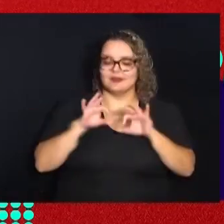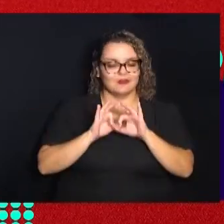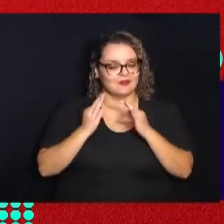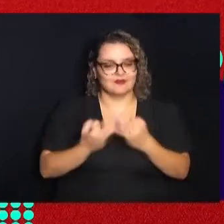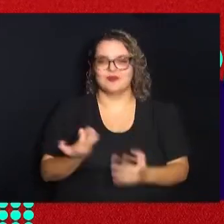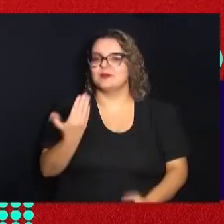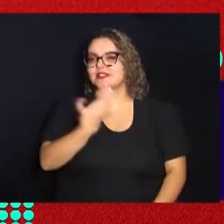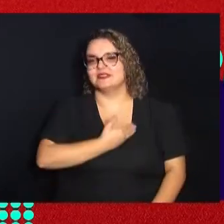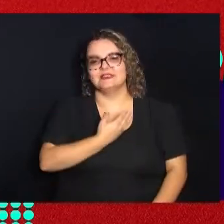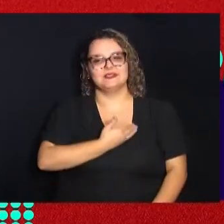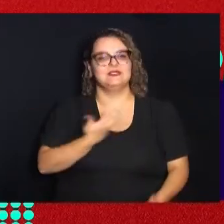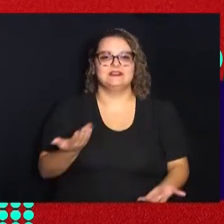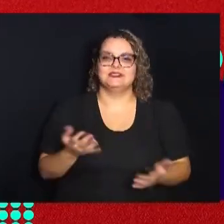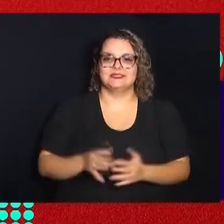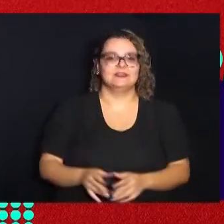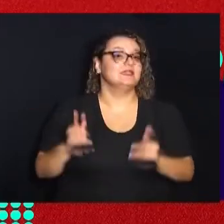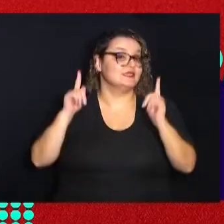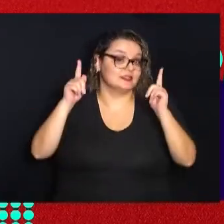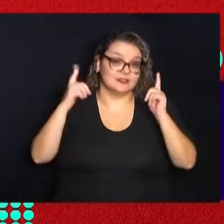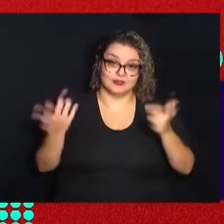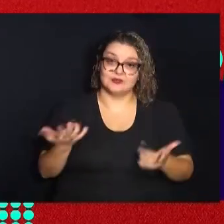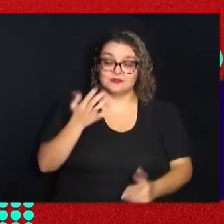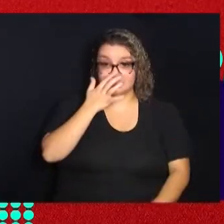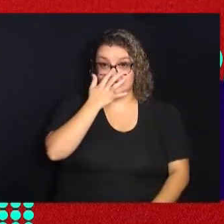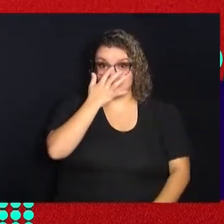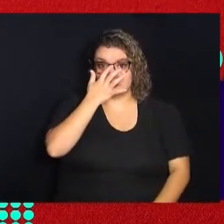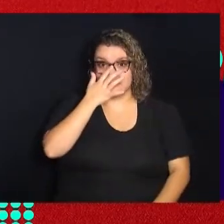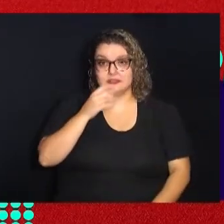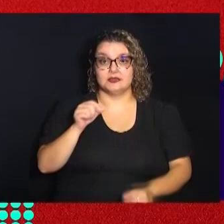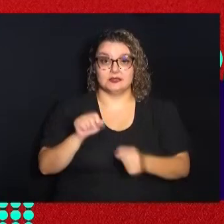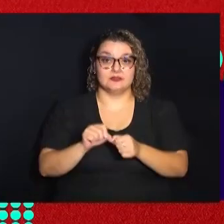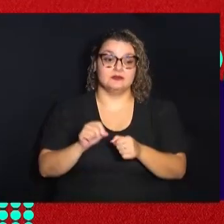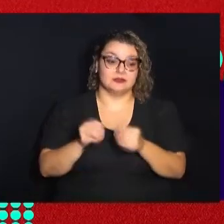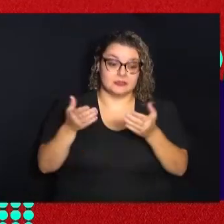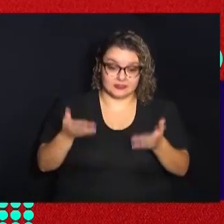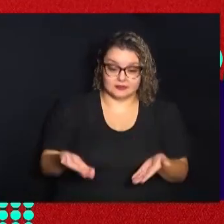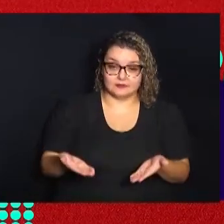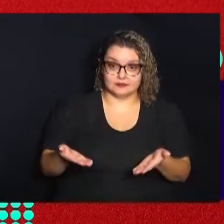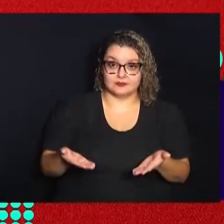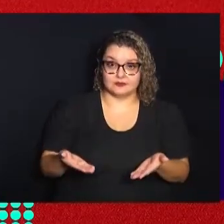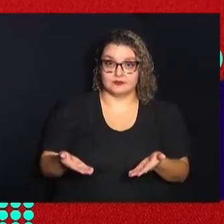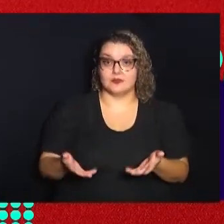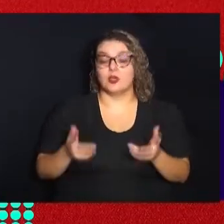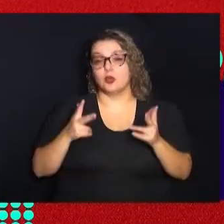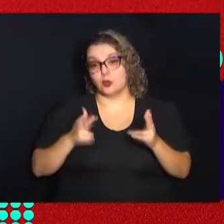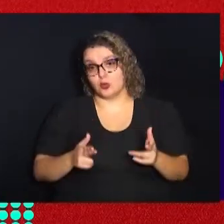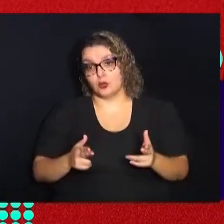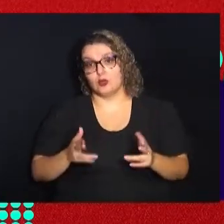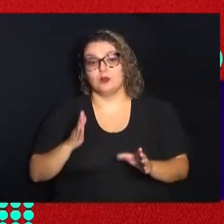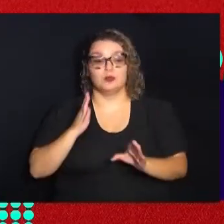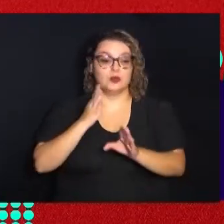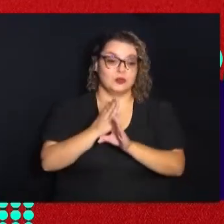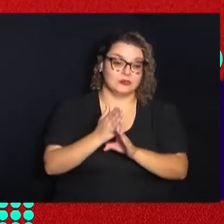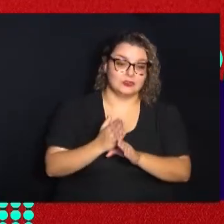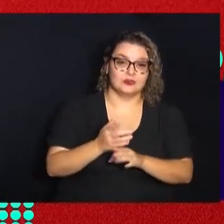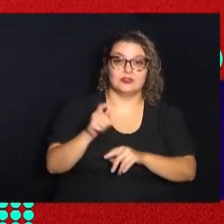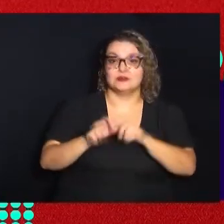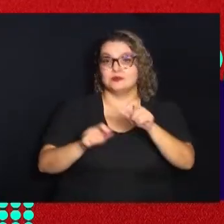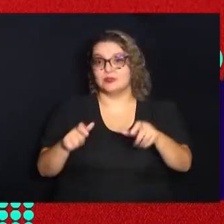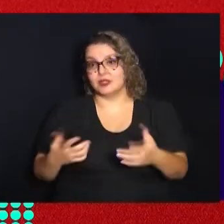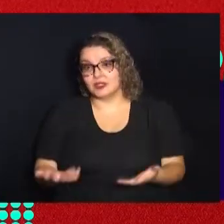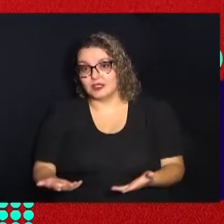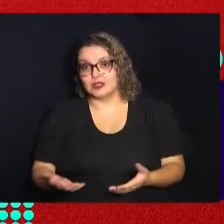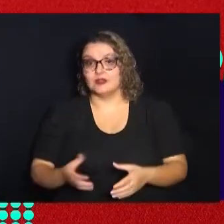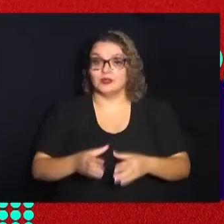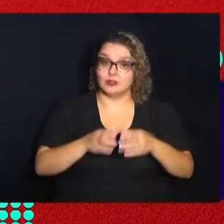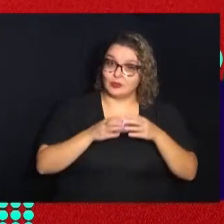para trazer a família, os amigos e se divertir e fazer aquilo, né? Enquanto a gente encontra as